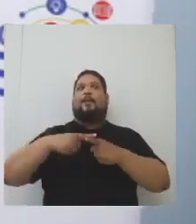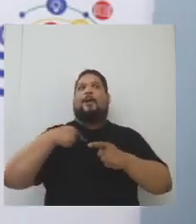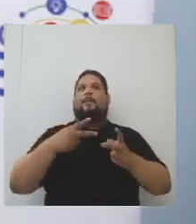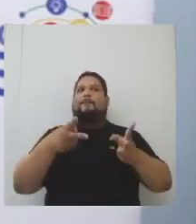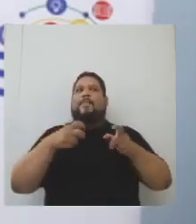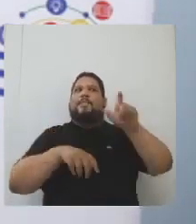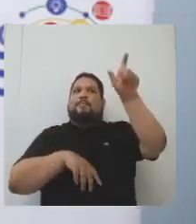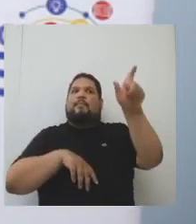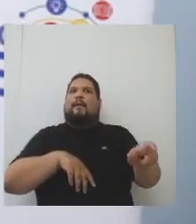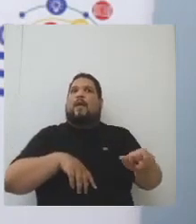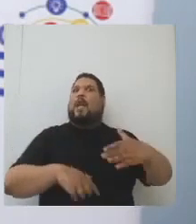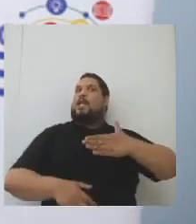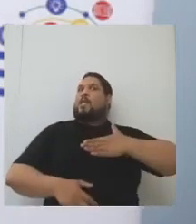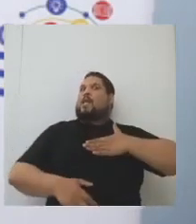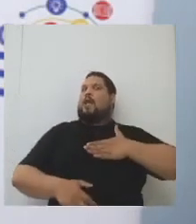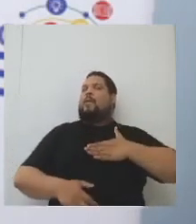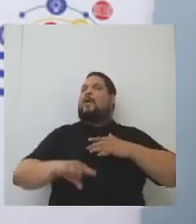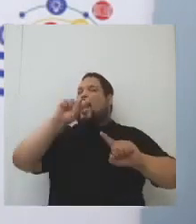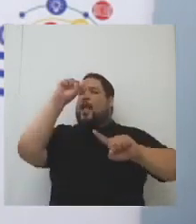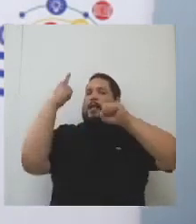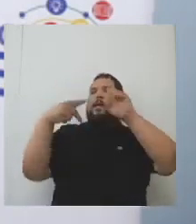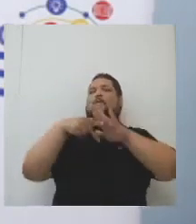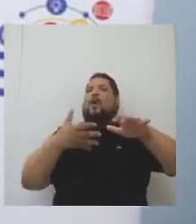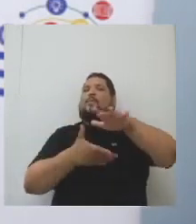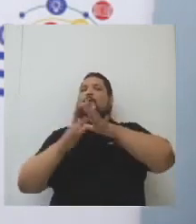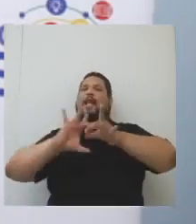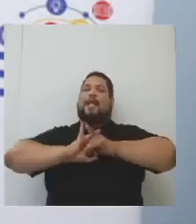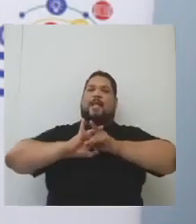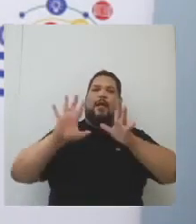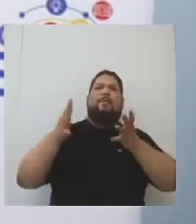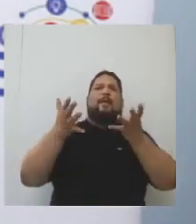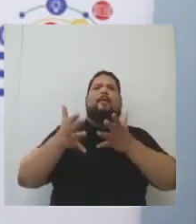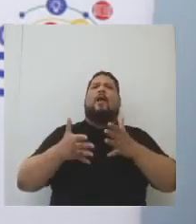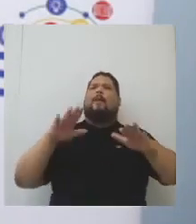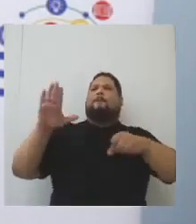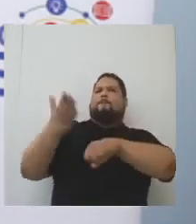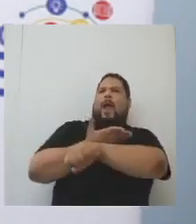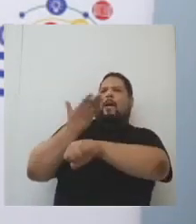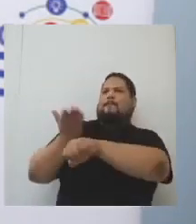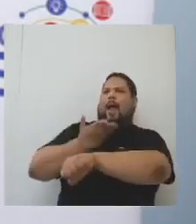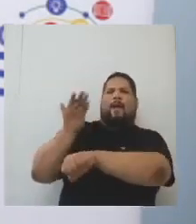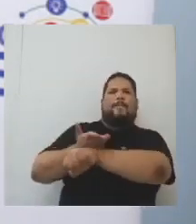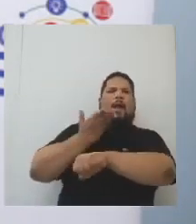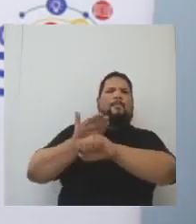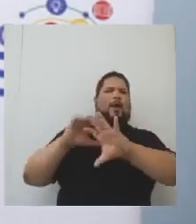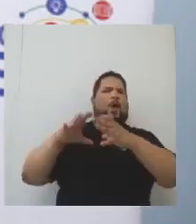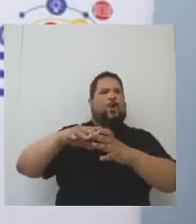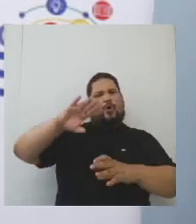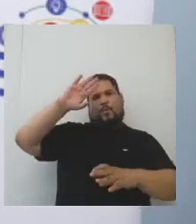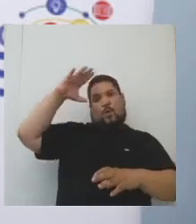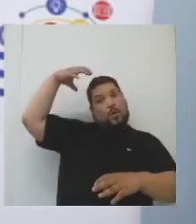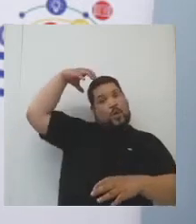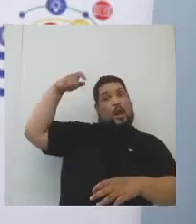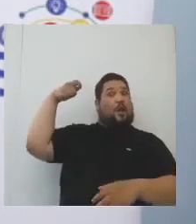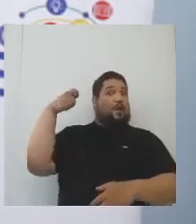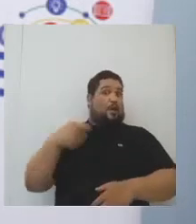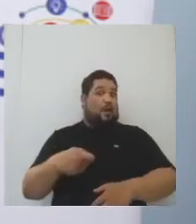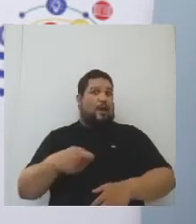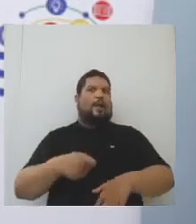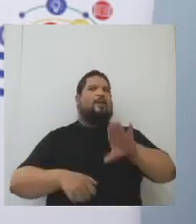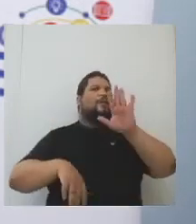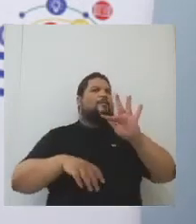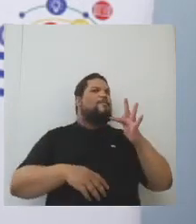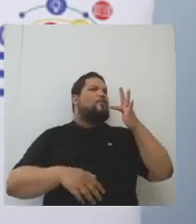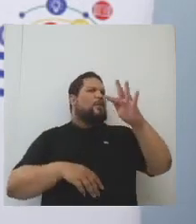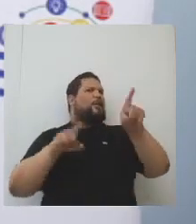Napoleão Bonaparte era favorável às ideias liberais e estava derrubando todos os reis absolutistas do poder, por que na ocasião isso um dia não iria